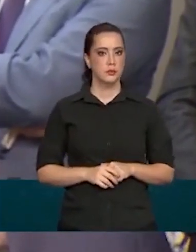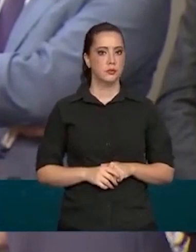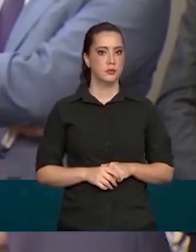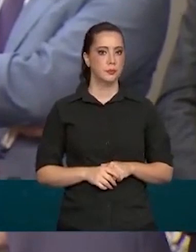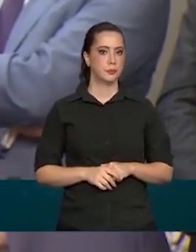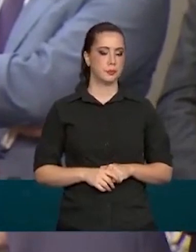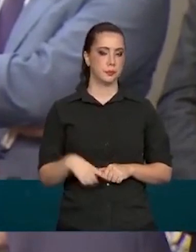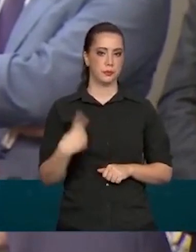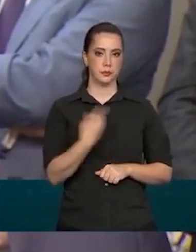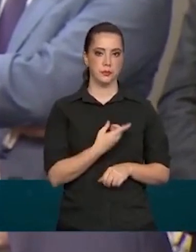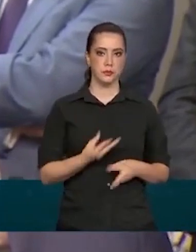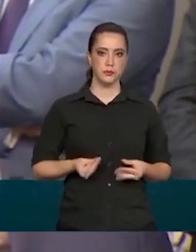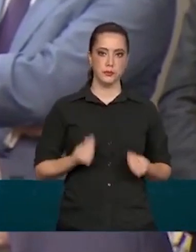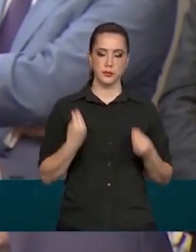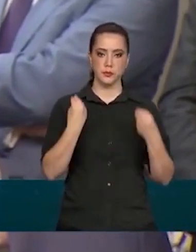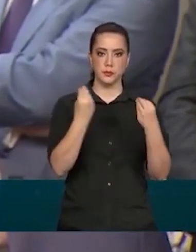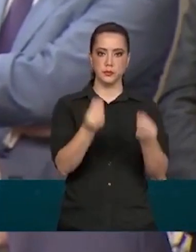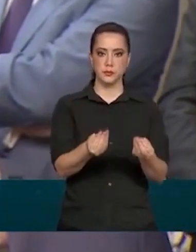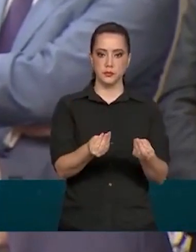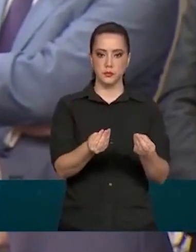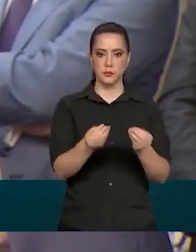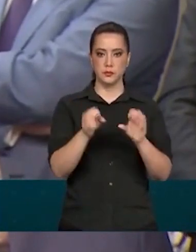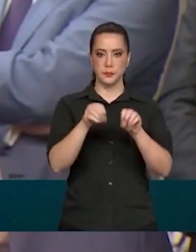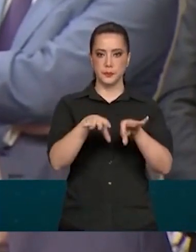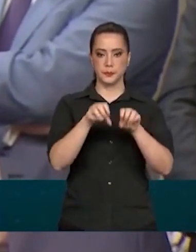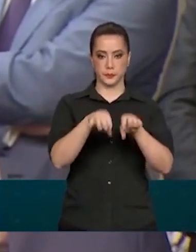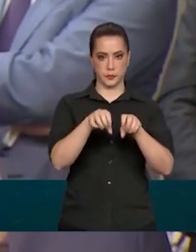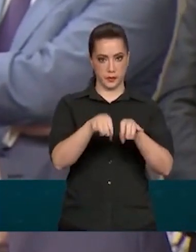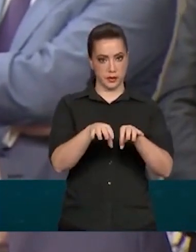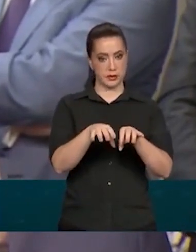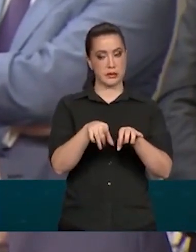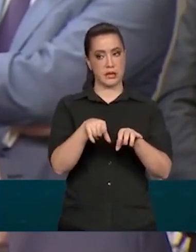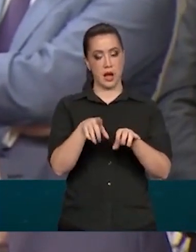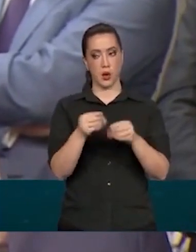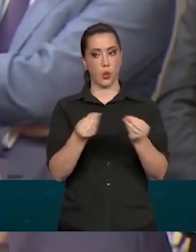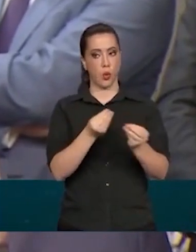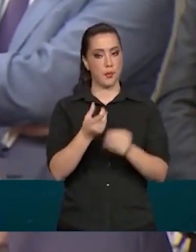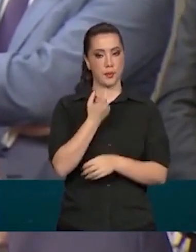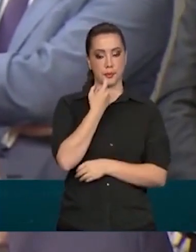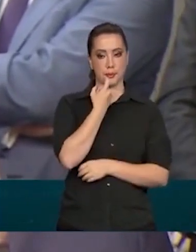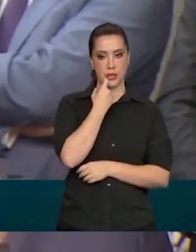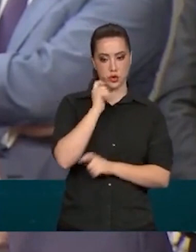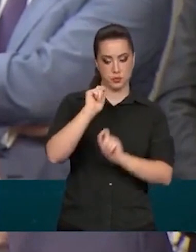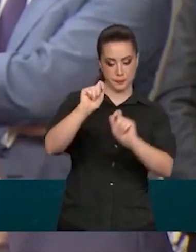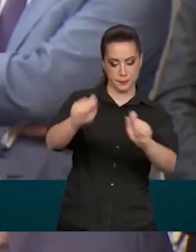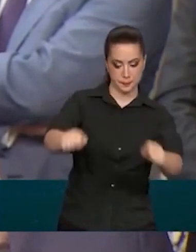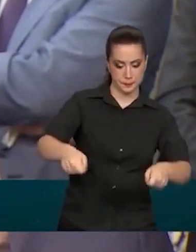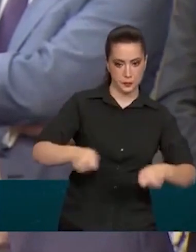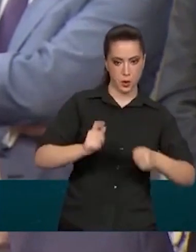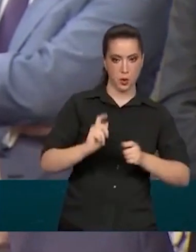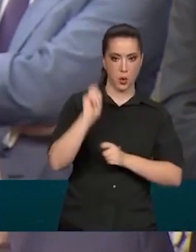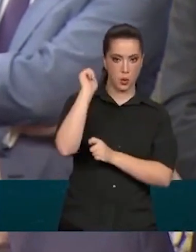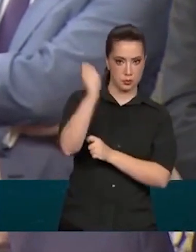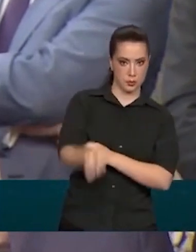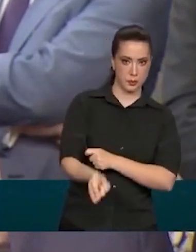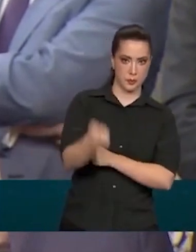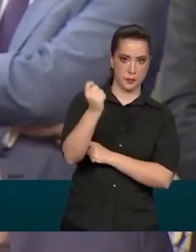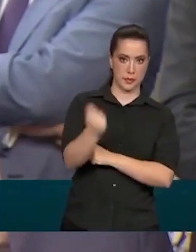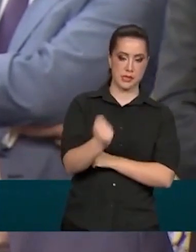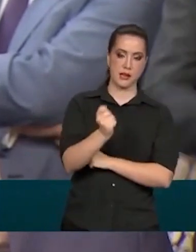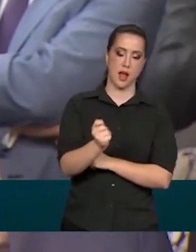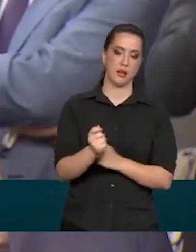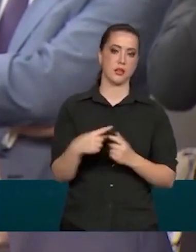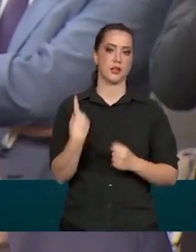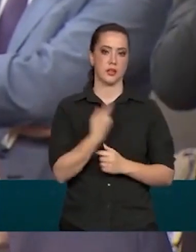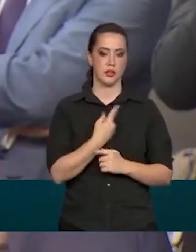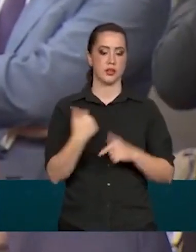Enquanto garantimos o ensinar a pescar e também trabalhamos para aprender